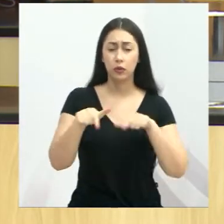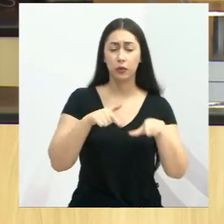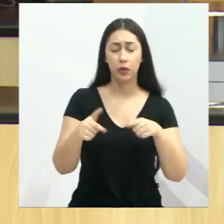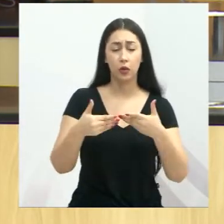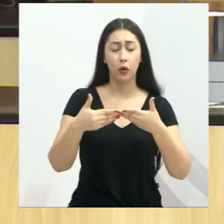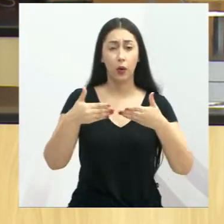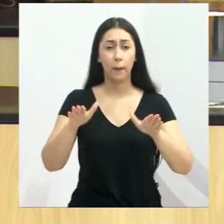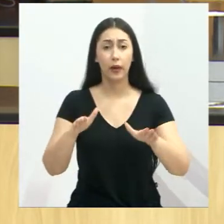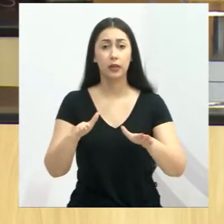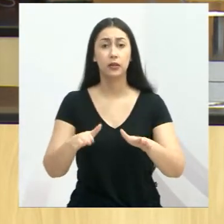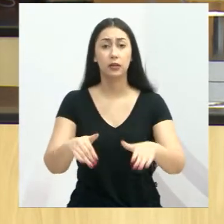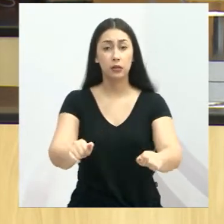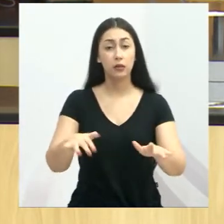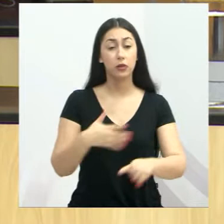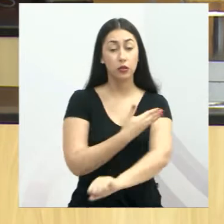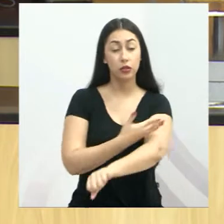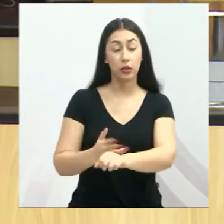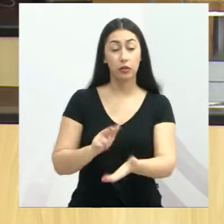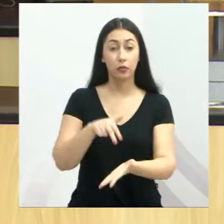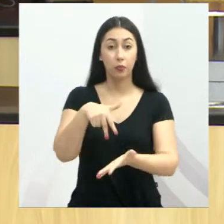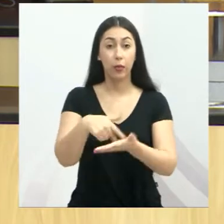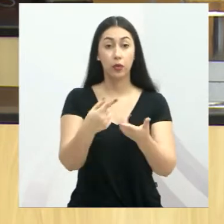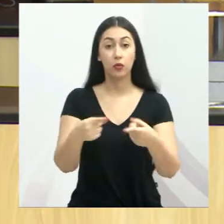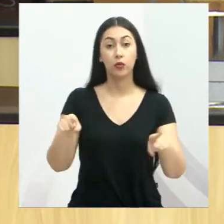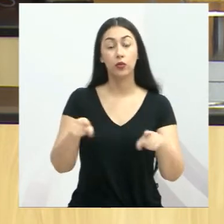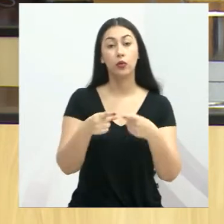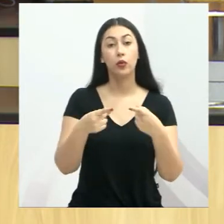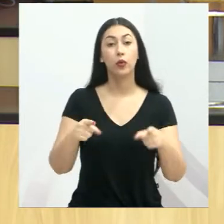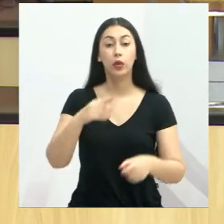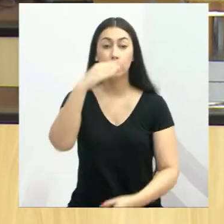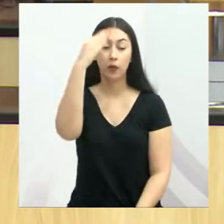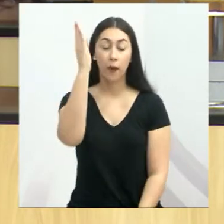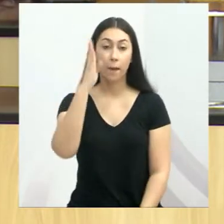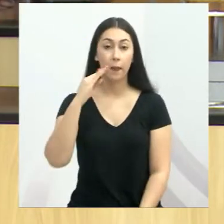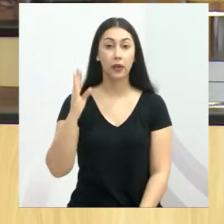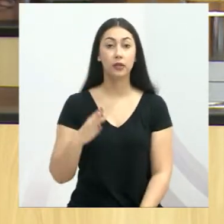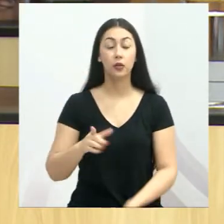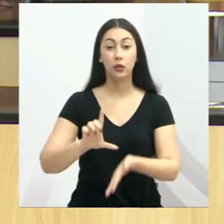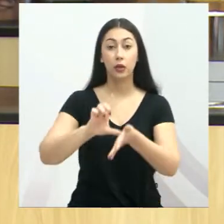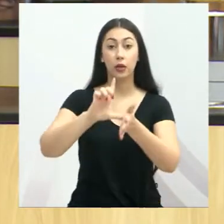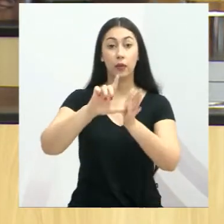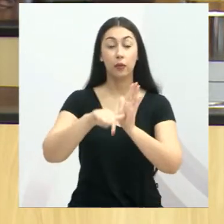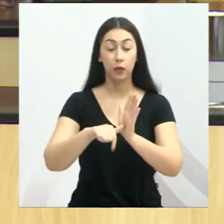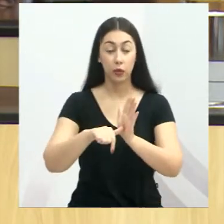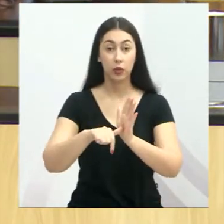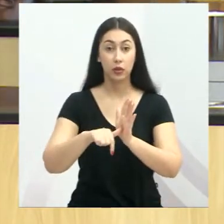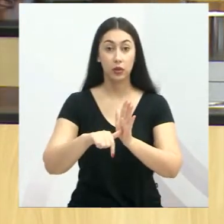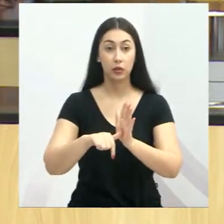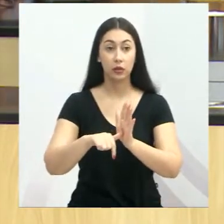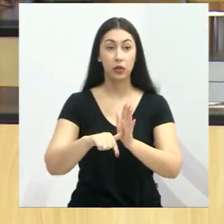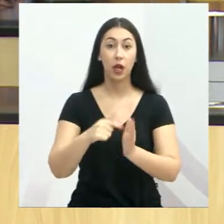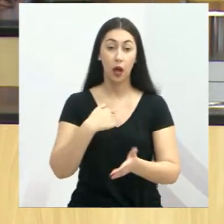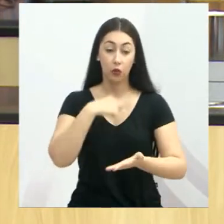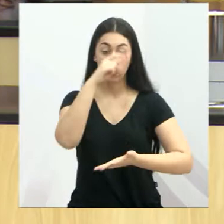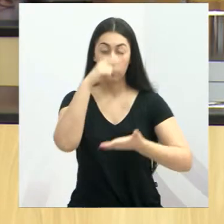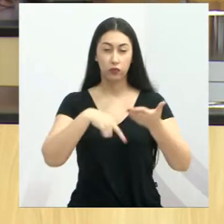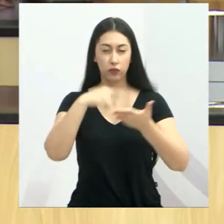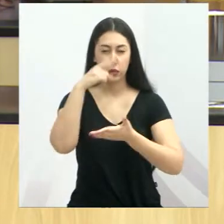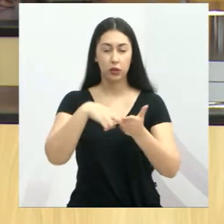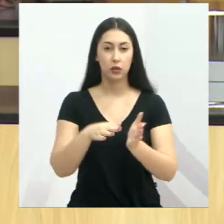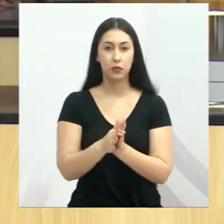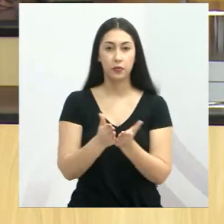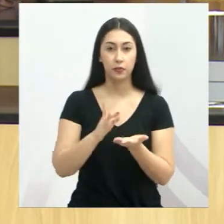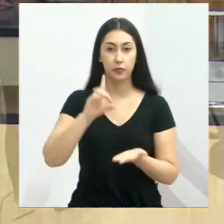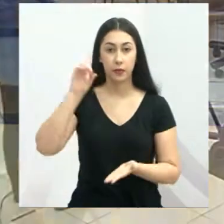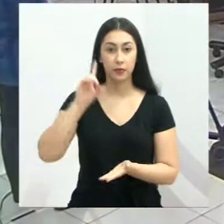ordinária. Peço a todos que se levantem para a execução do hino nacional brasileiro e após que eu mesmo proceda à leitura de um trecho da